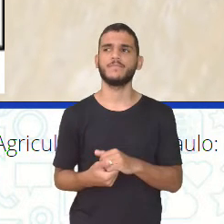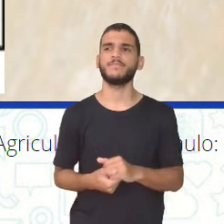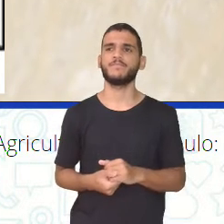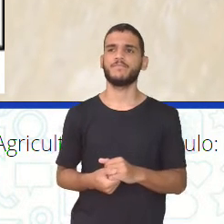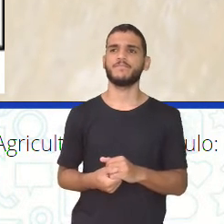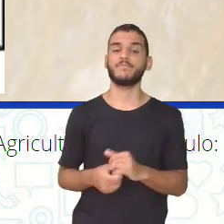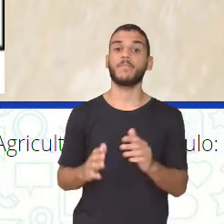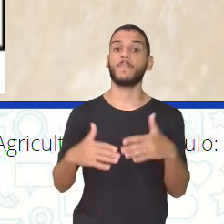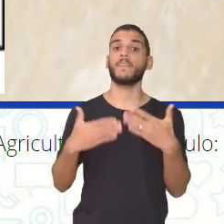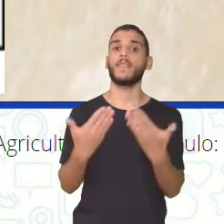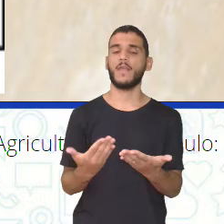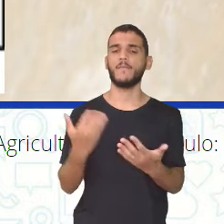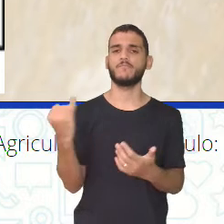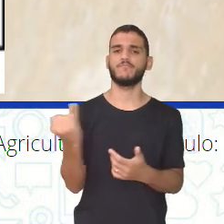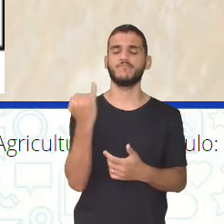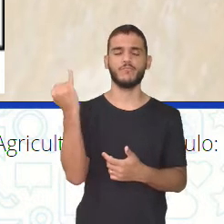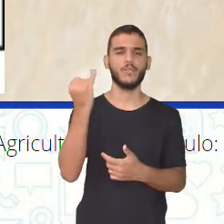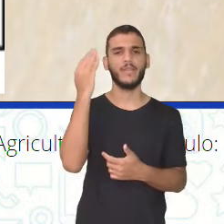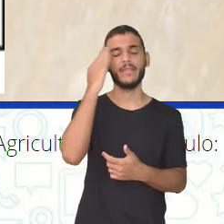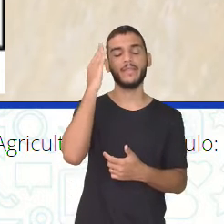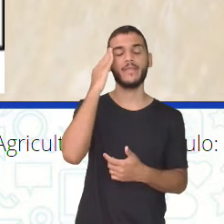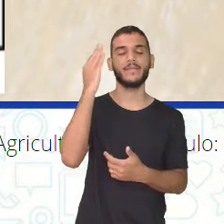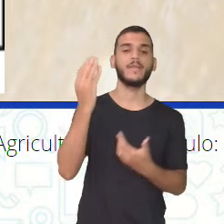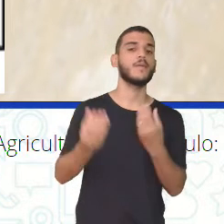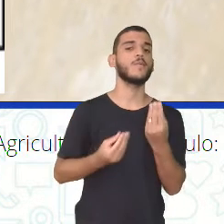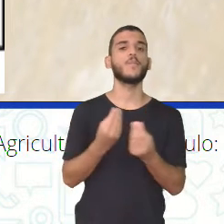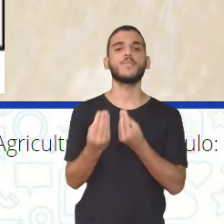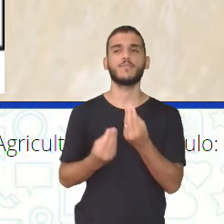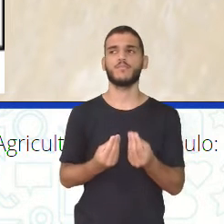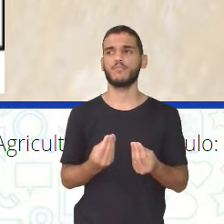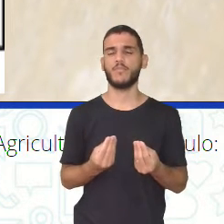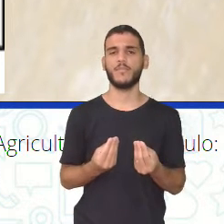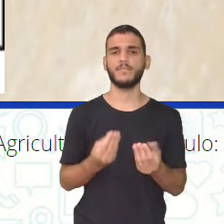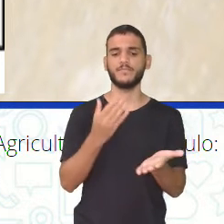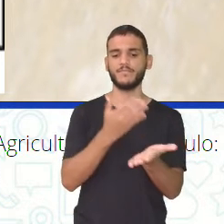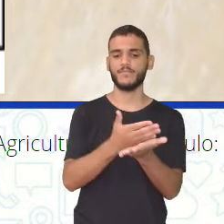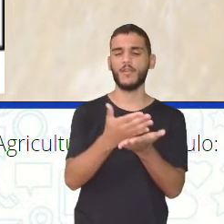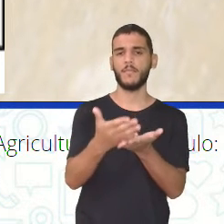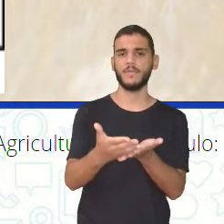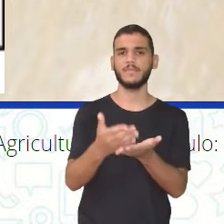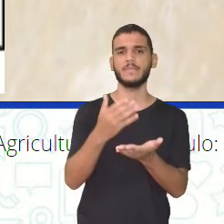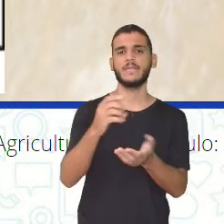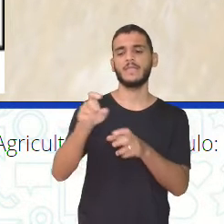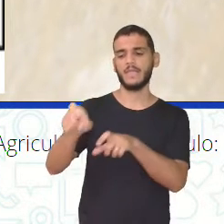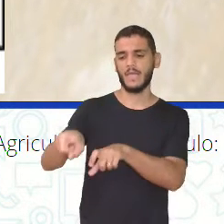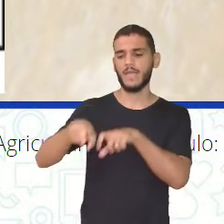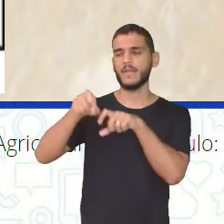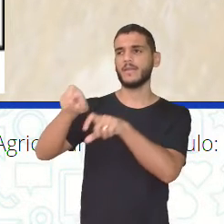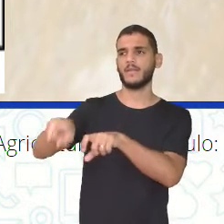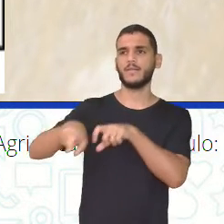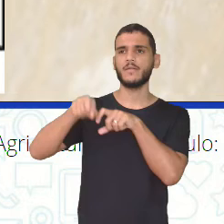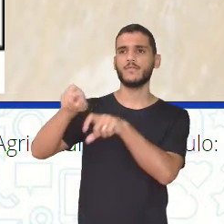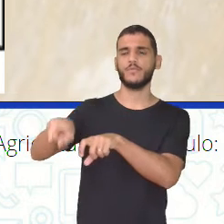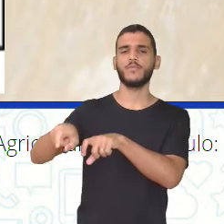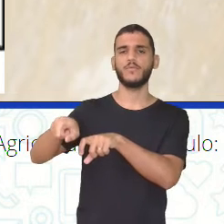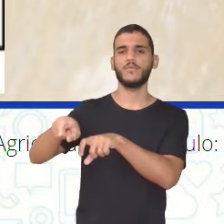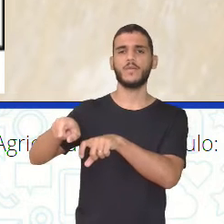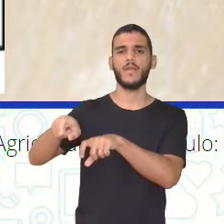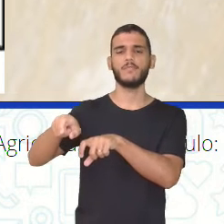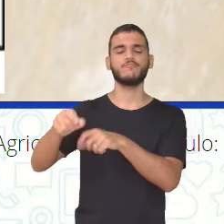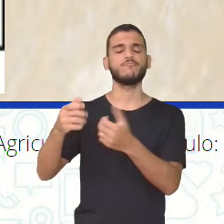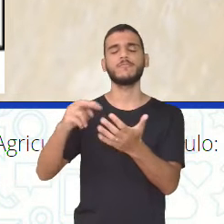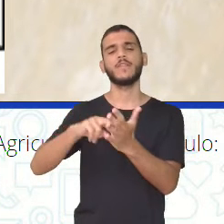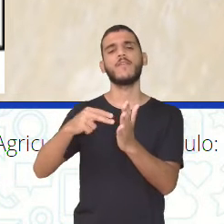muito importante a gente entender como a partir da agricultura, né, e o que a agricultura virou hoje em